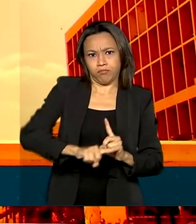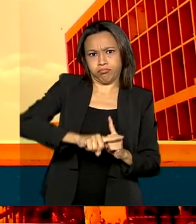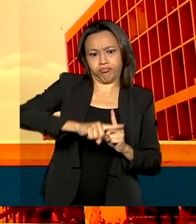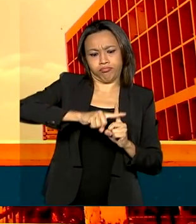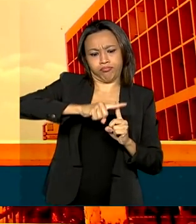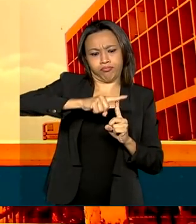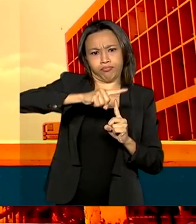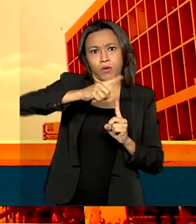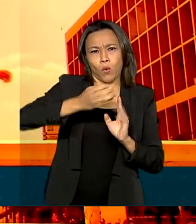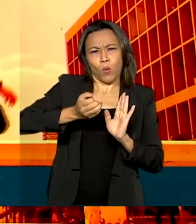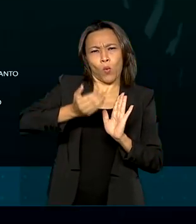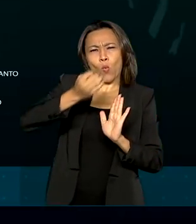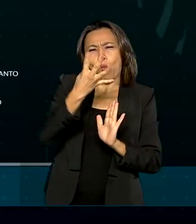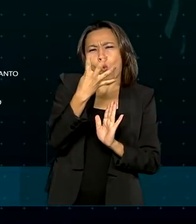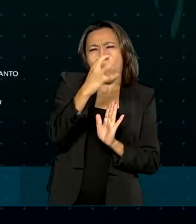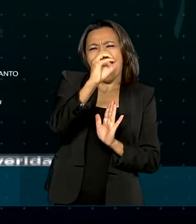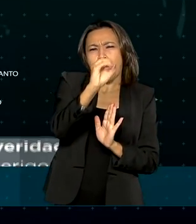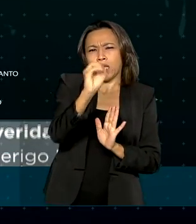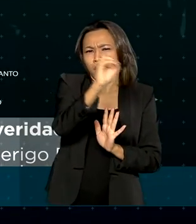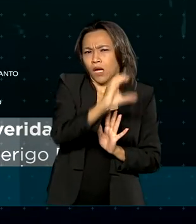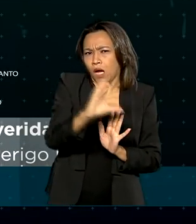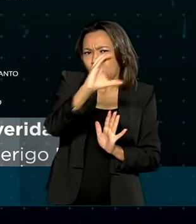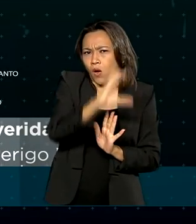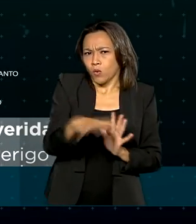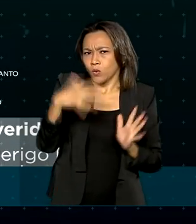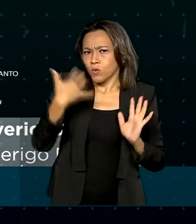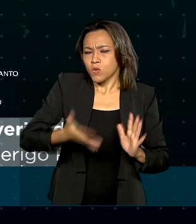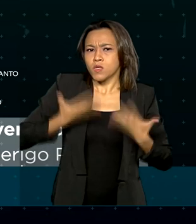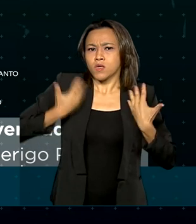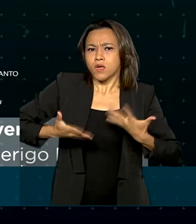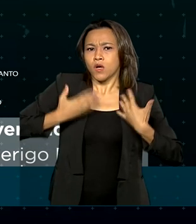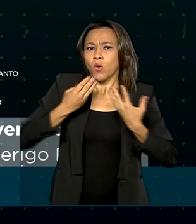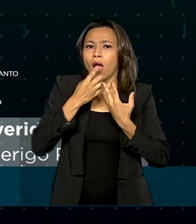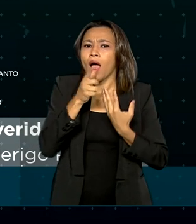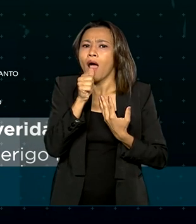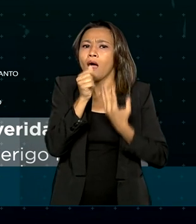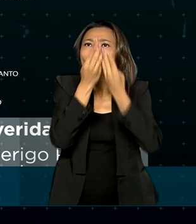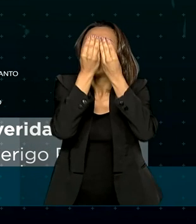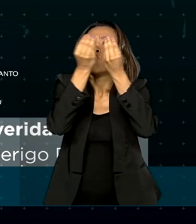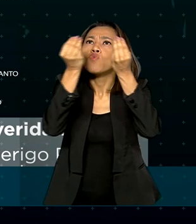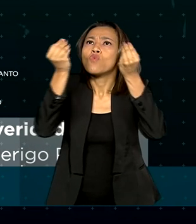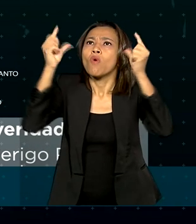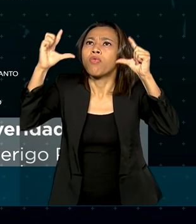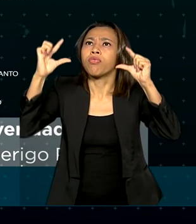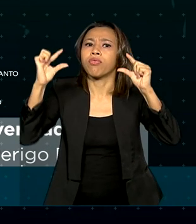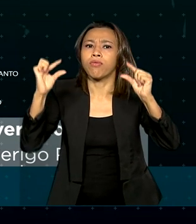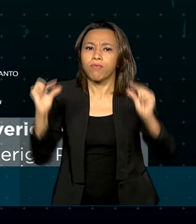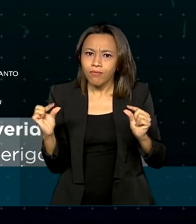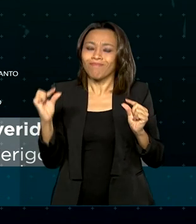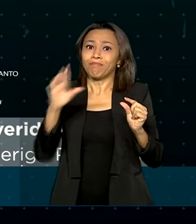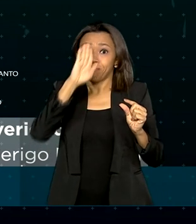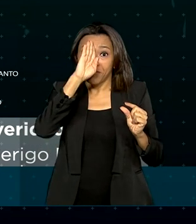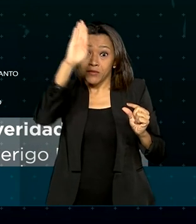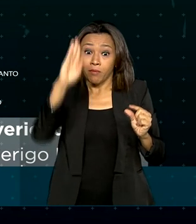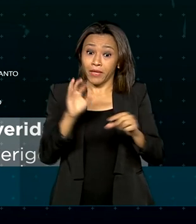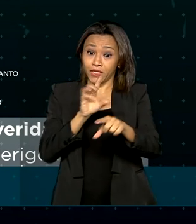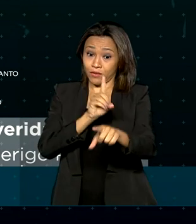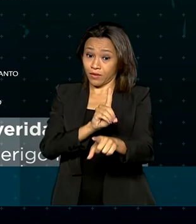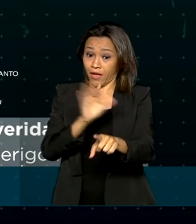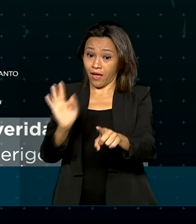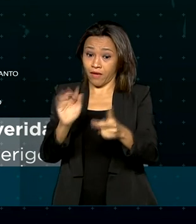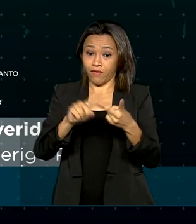próximas a 40 graus. O calor intenso e a baixa umidade do ar concentram-se principalmente no Distrito Federal,